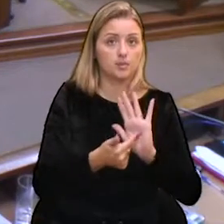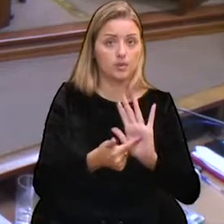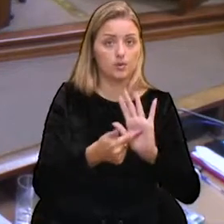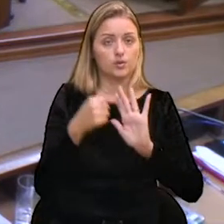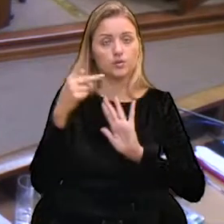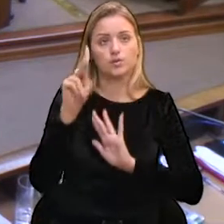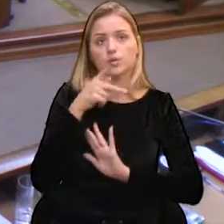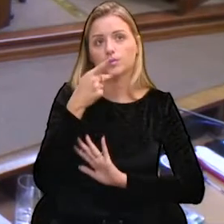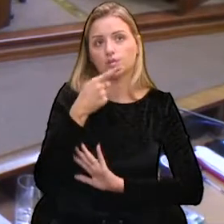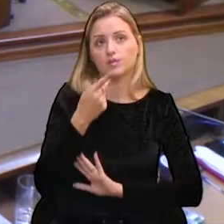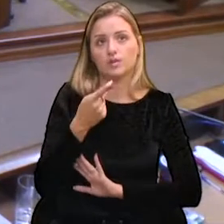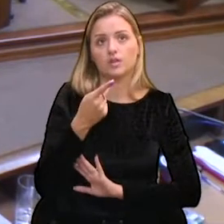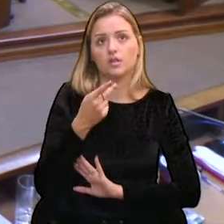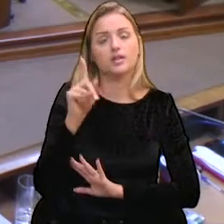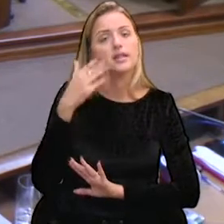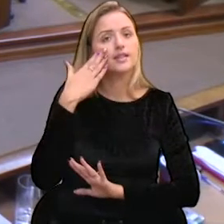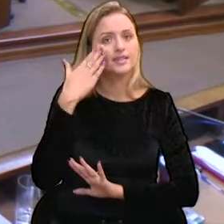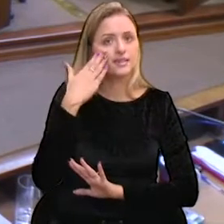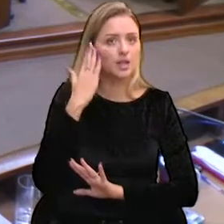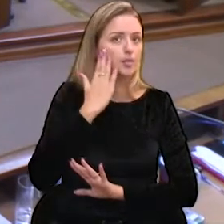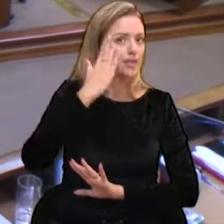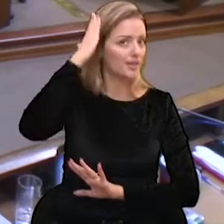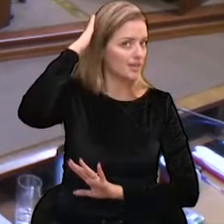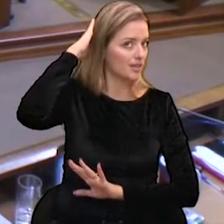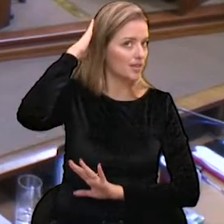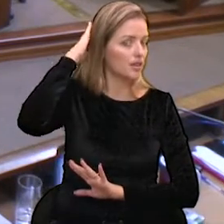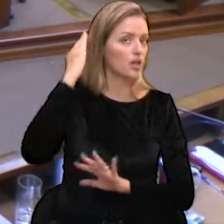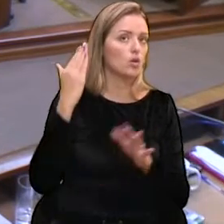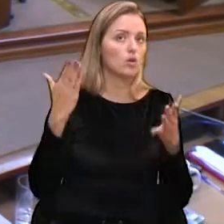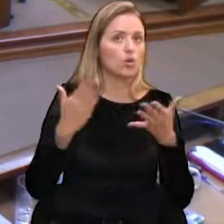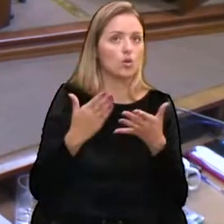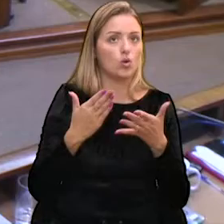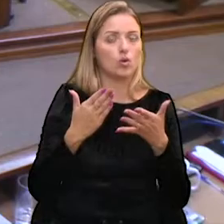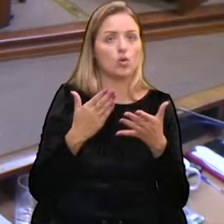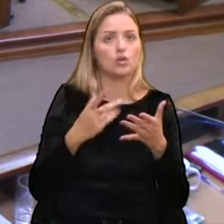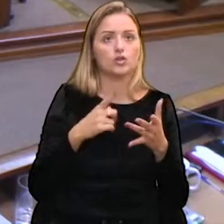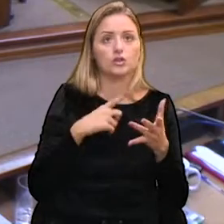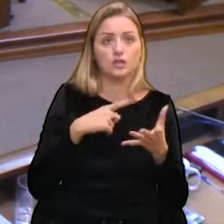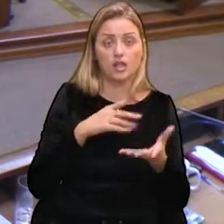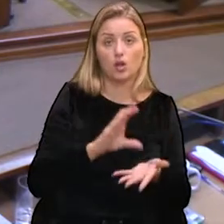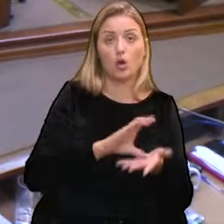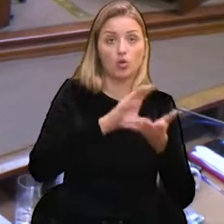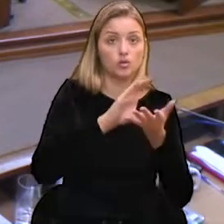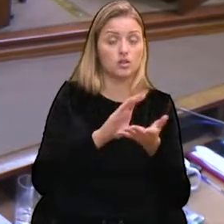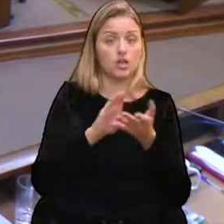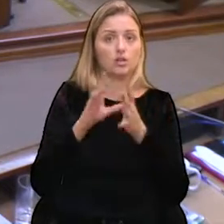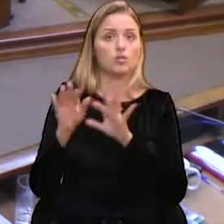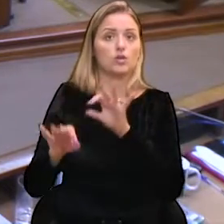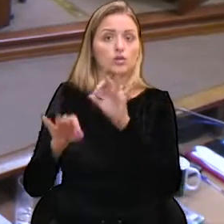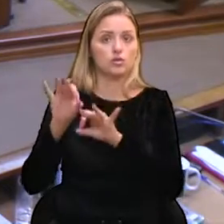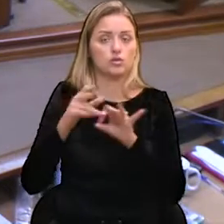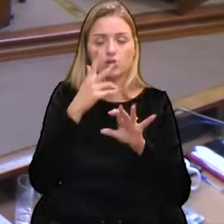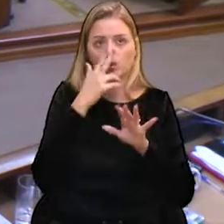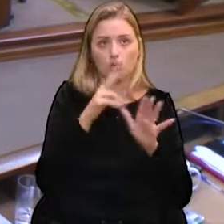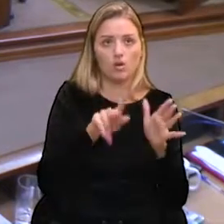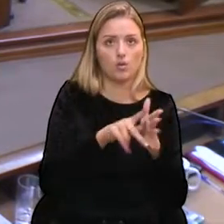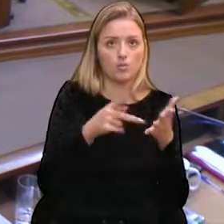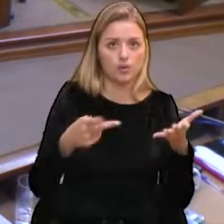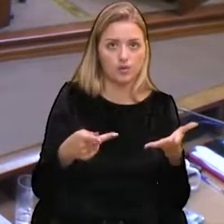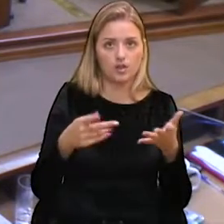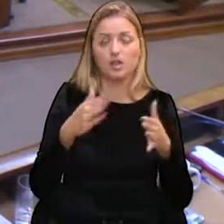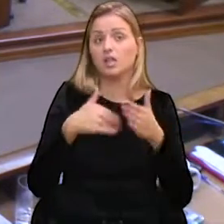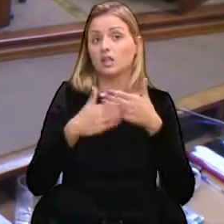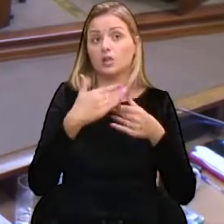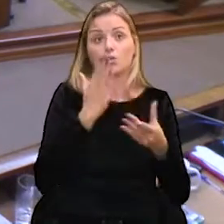sua fala, é sabido que o nosso gestor é gerido por conselhos e pela justiça, como a própria Folha de Caxias falou hoje, né, o jornal pioneiro, que tudo vai